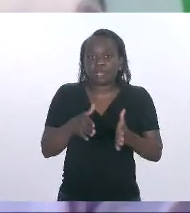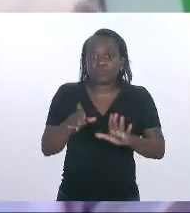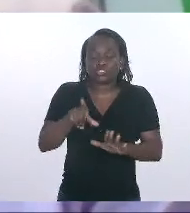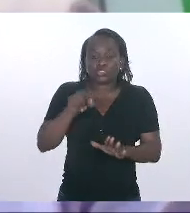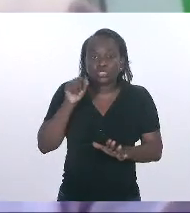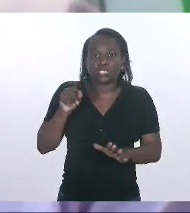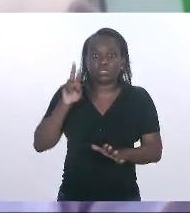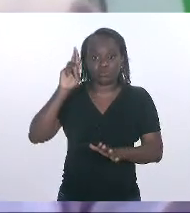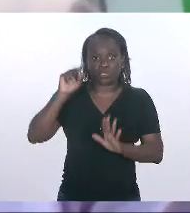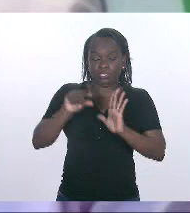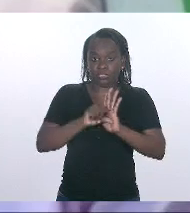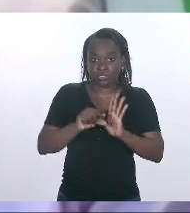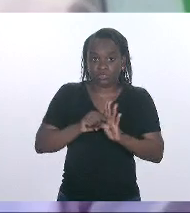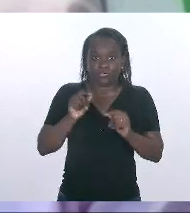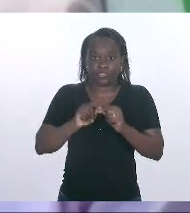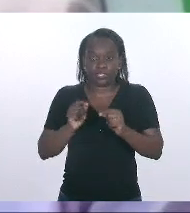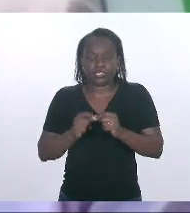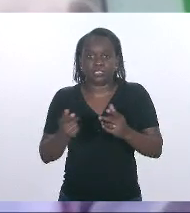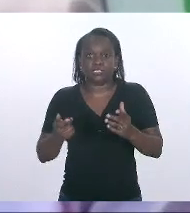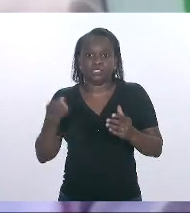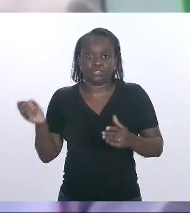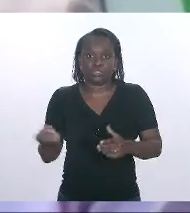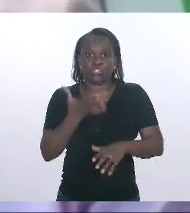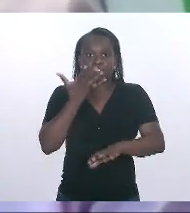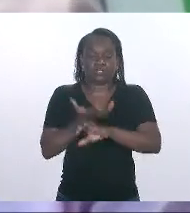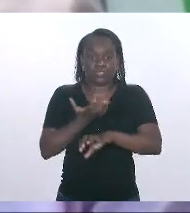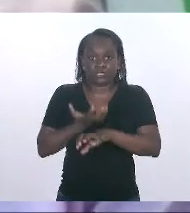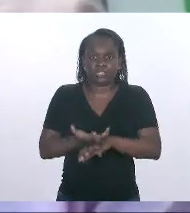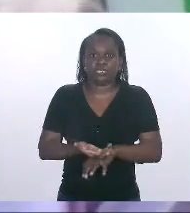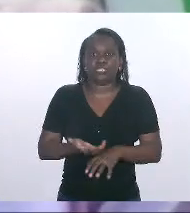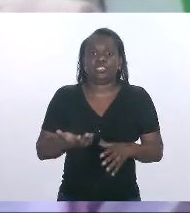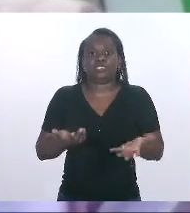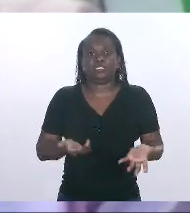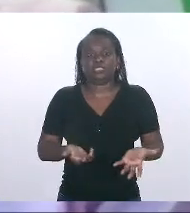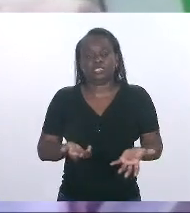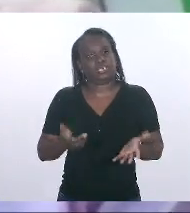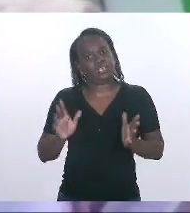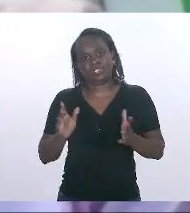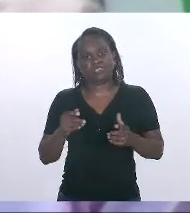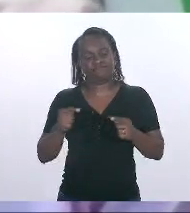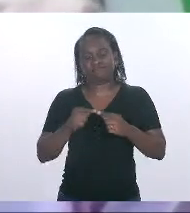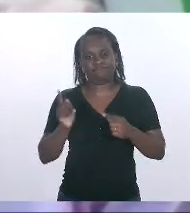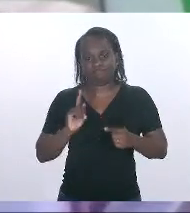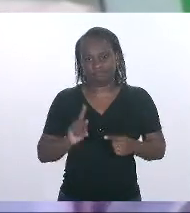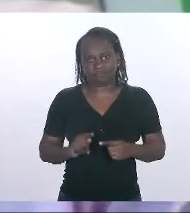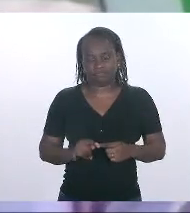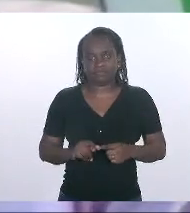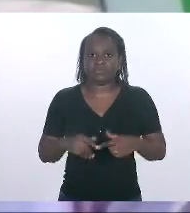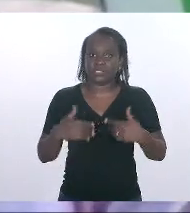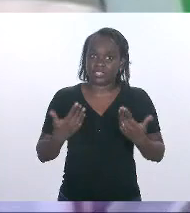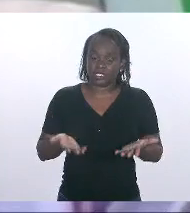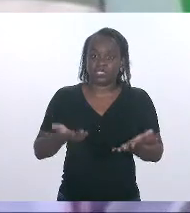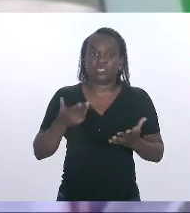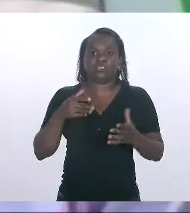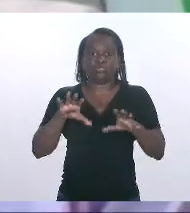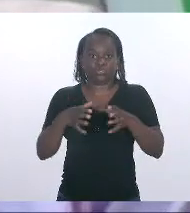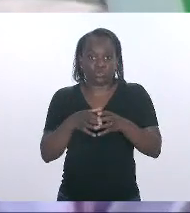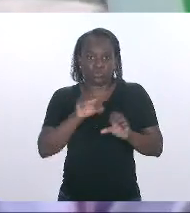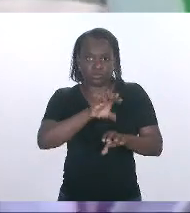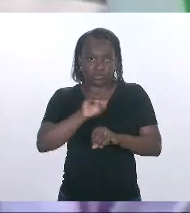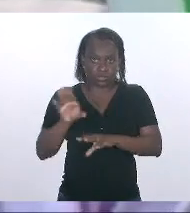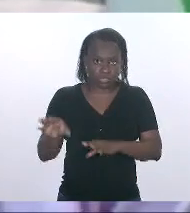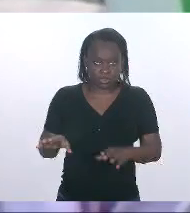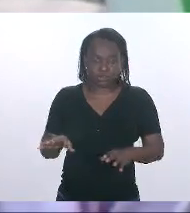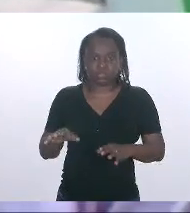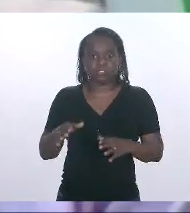escolhido pelo autor, né, de construção de novas disciplinas não é o mais adequado. Então, o parecer da Comissão de